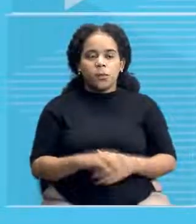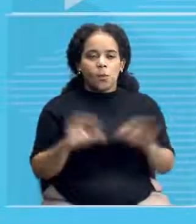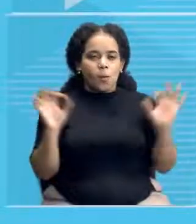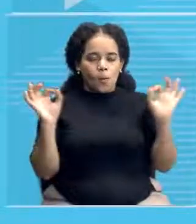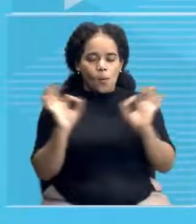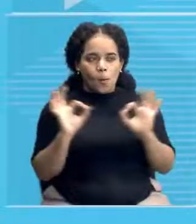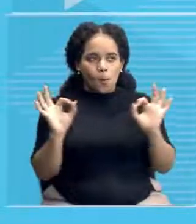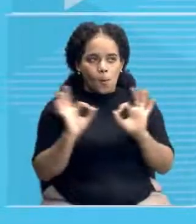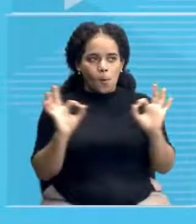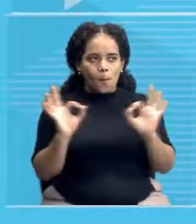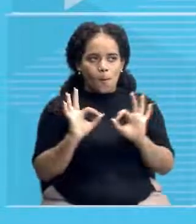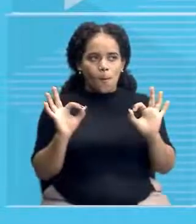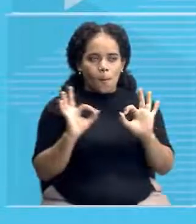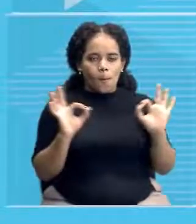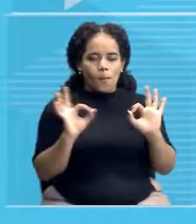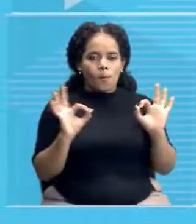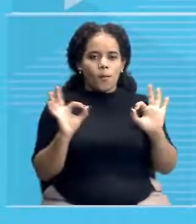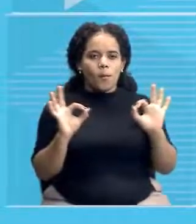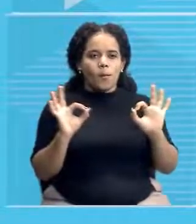Ninguém